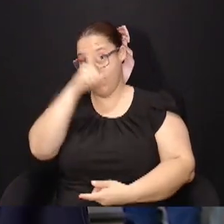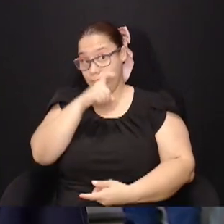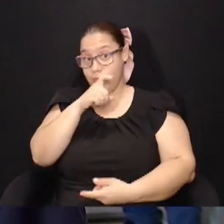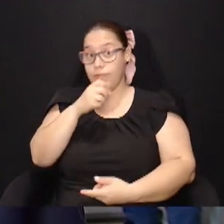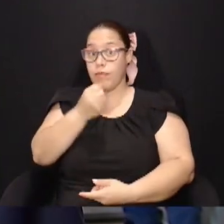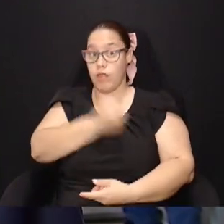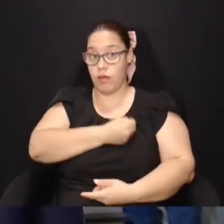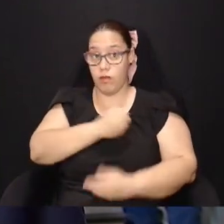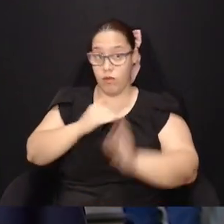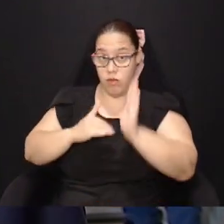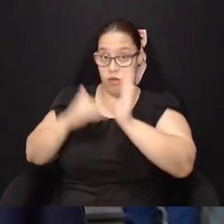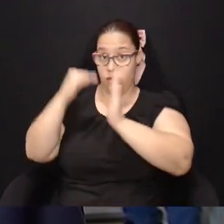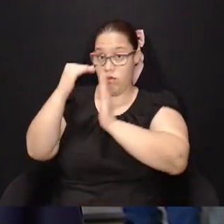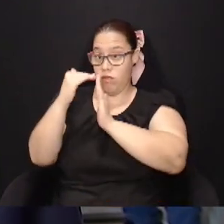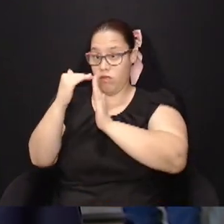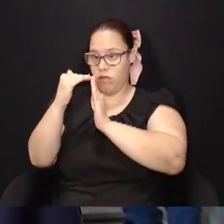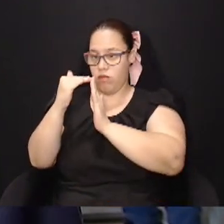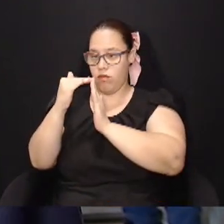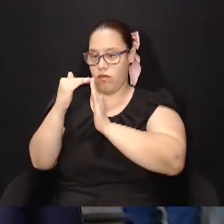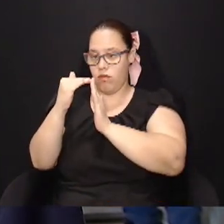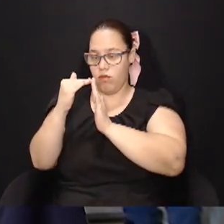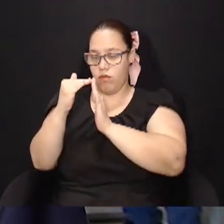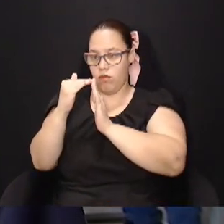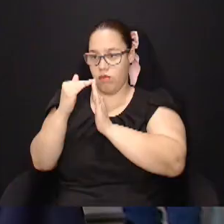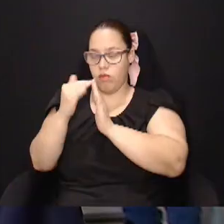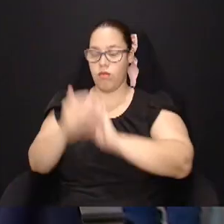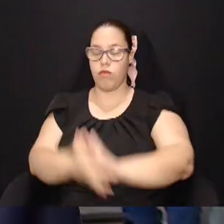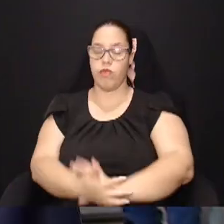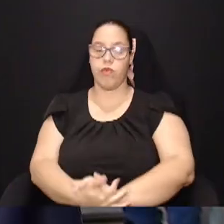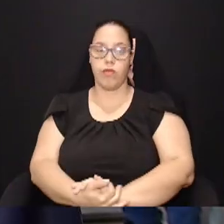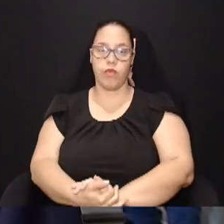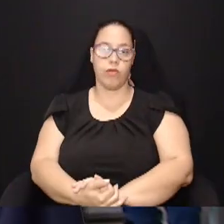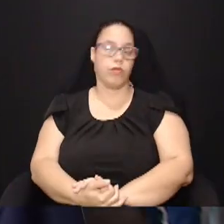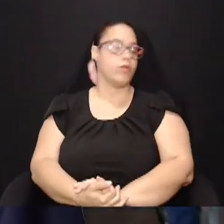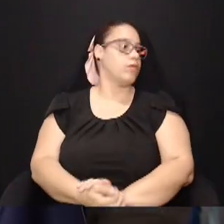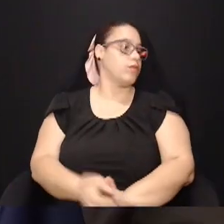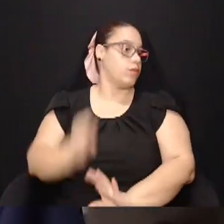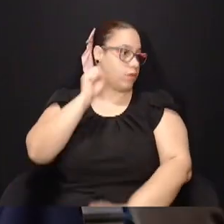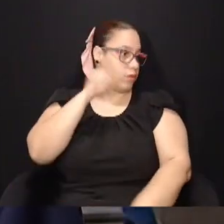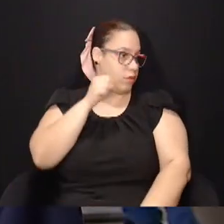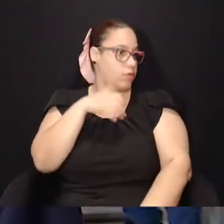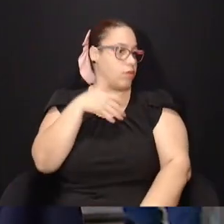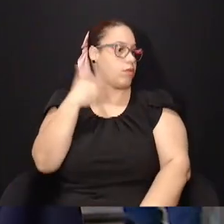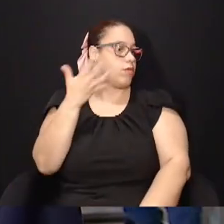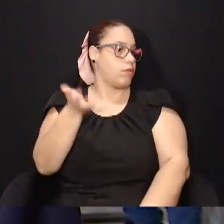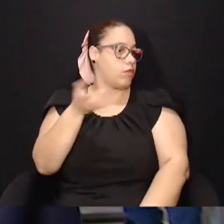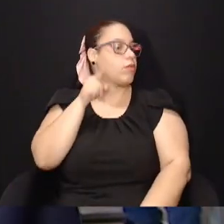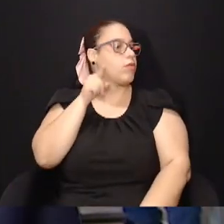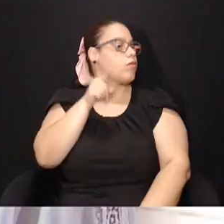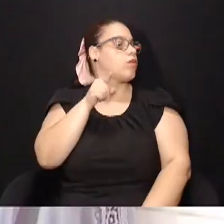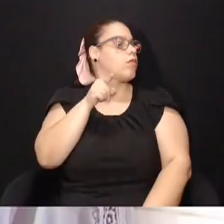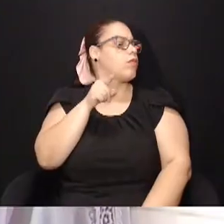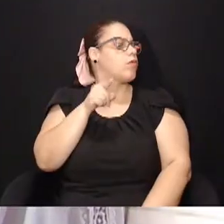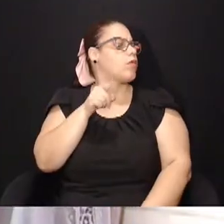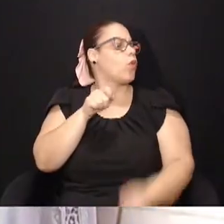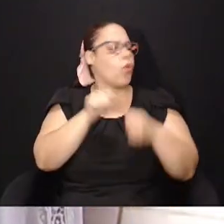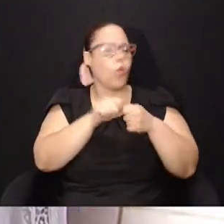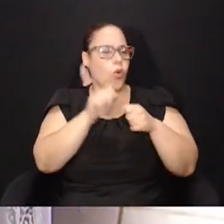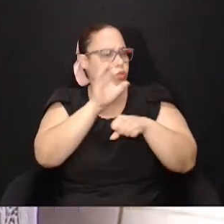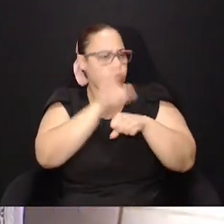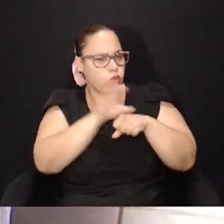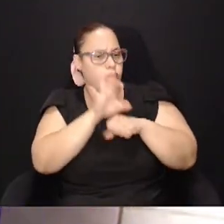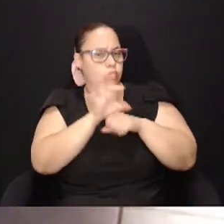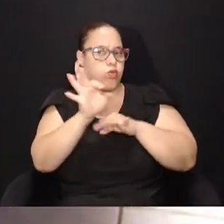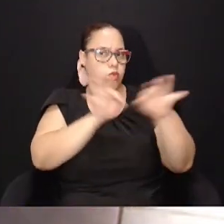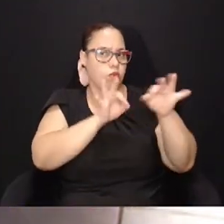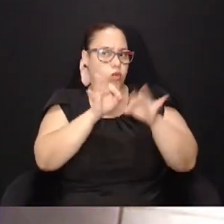na média, normalmente. Sim. E no caso, você veio aqui para fazer o curso, se preparar, e a senhora está aqui hoje para se